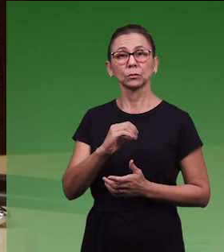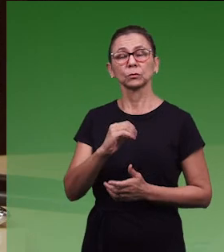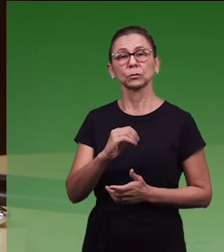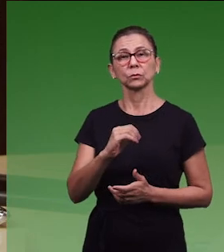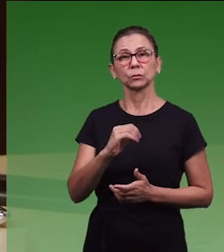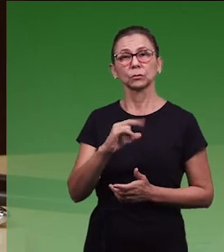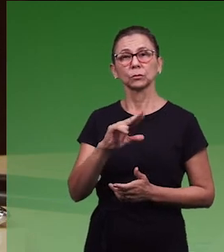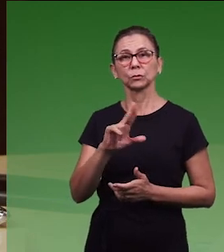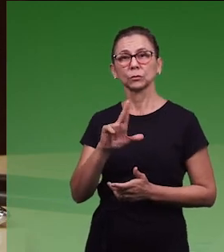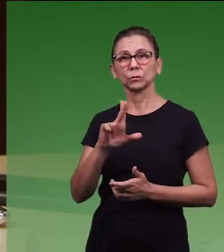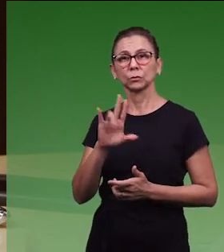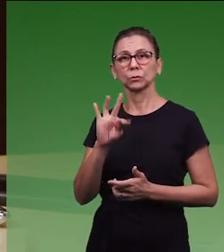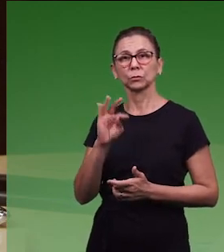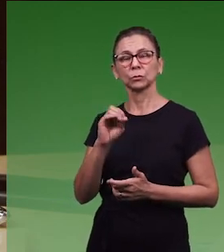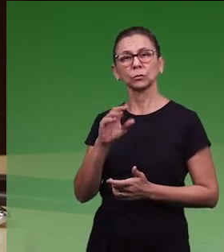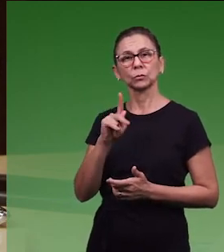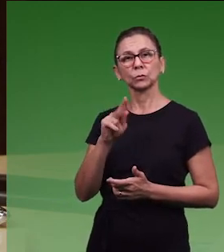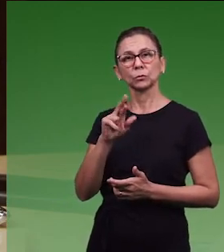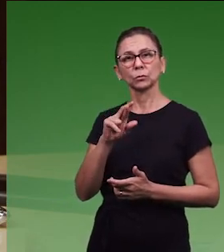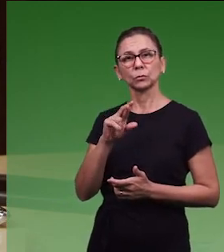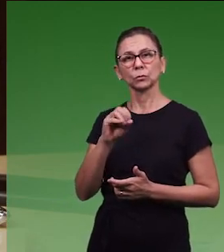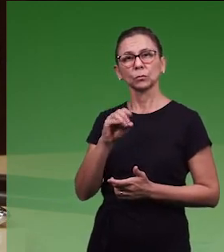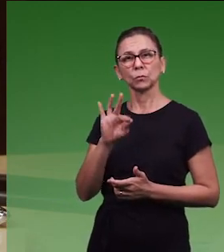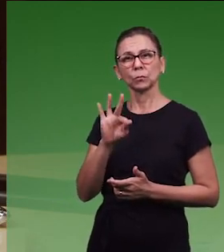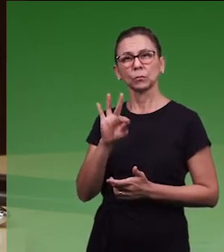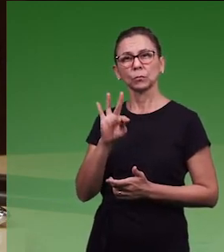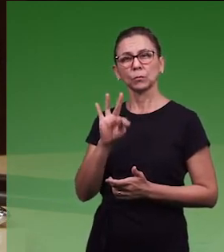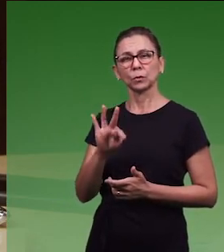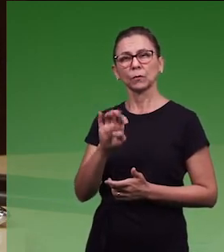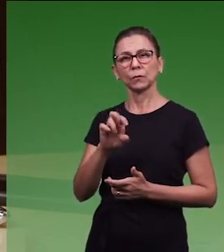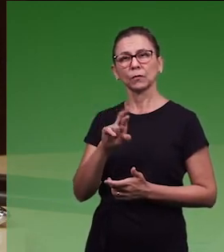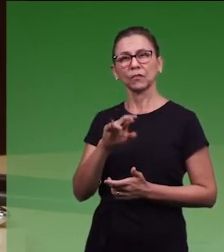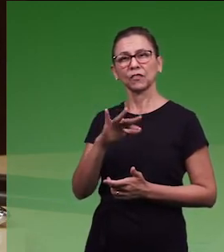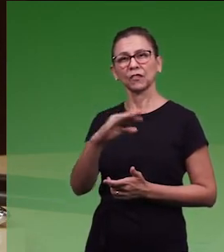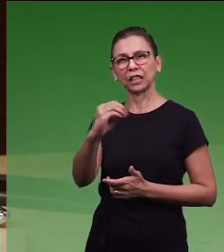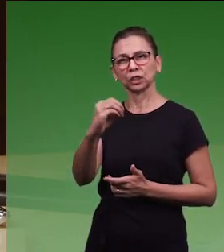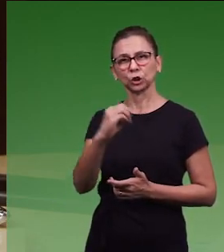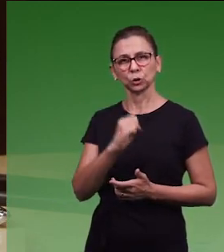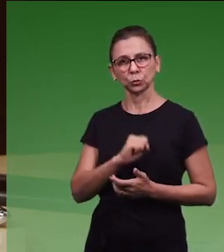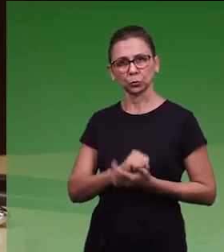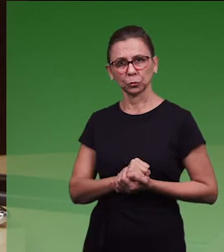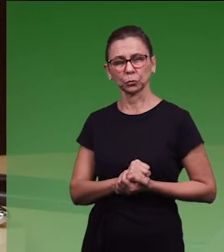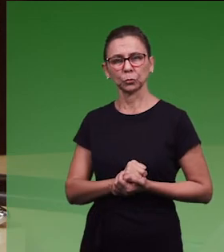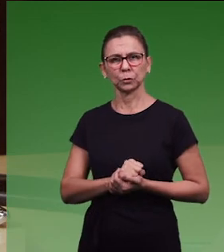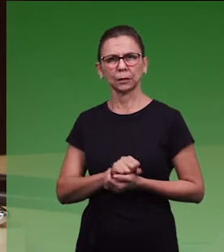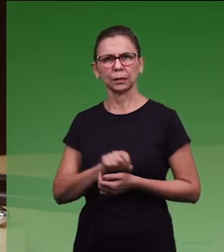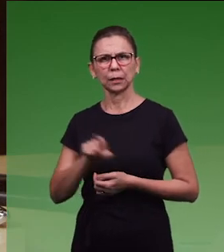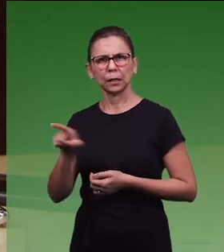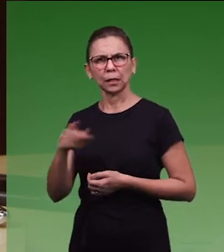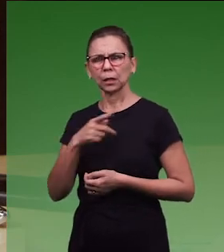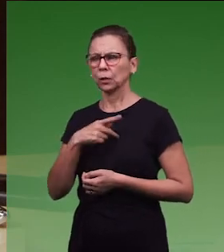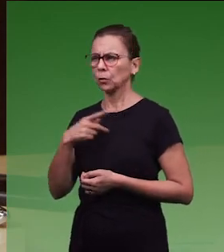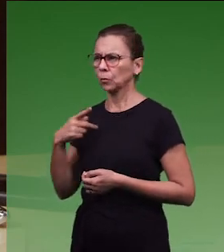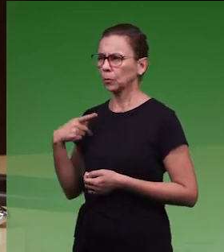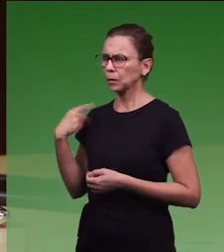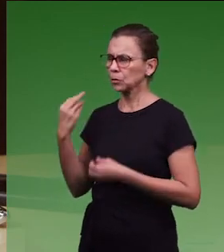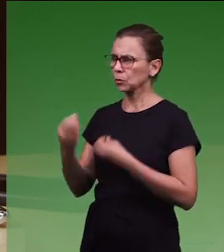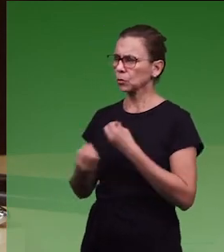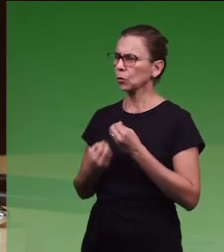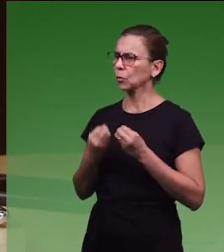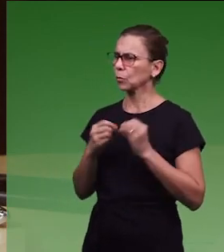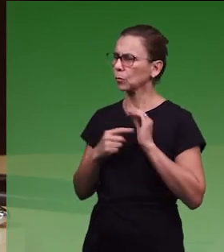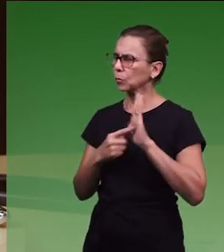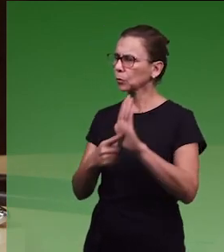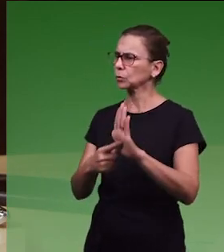passado, o pastor Antônio Carlos nos trouxe aqui o conhecimento de como foi a origem, o dom que o Senhor deu, a maneira como